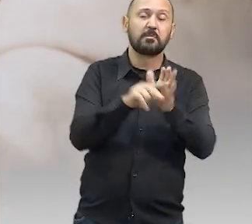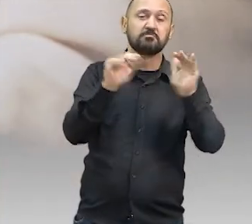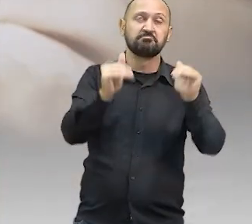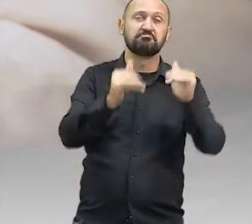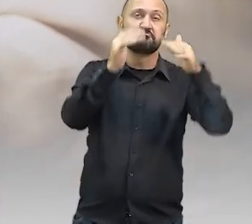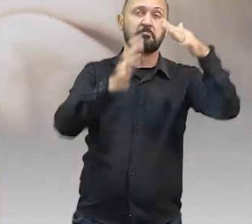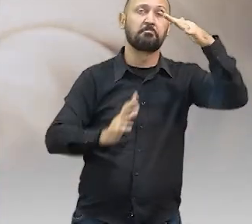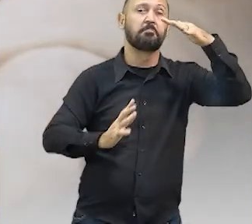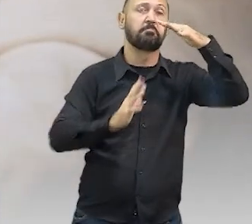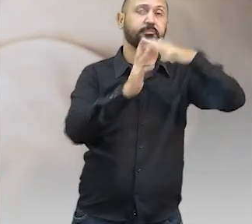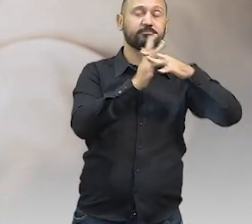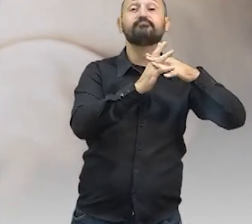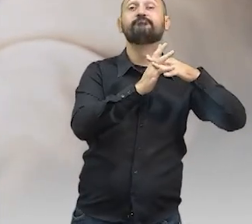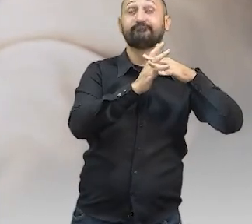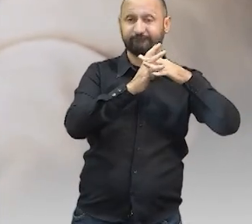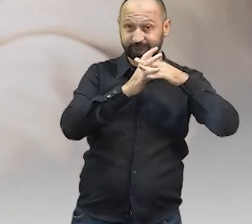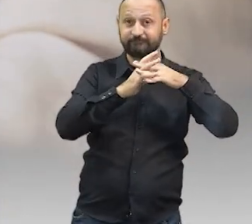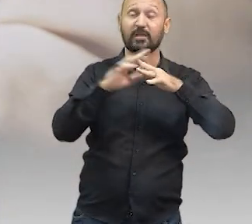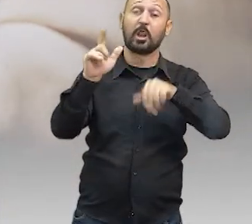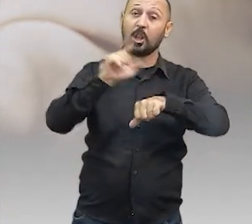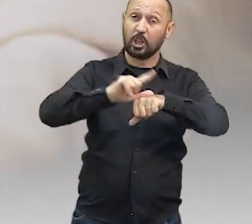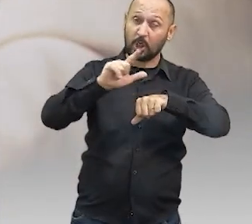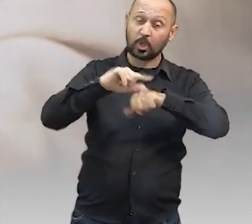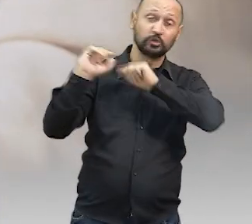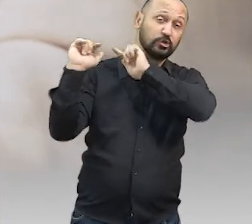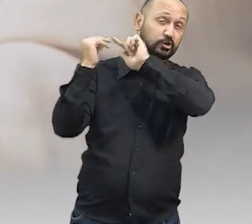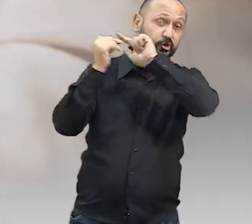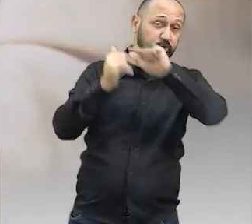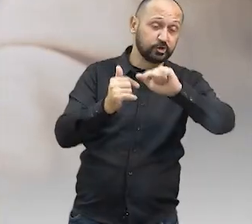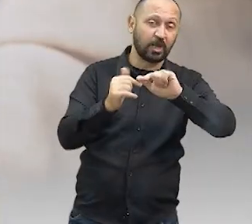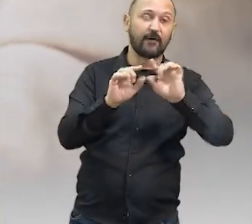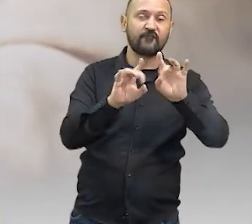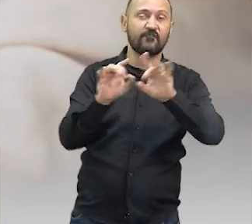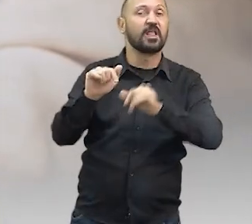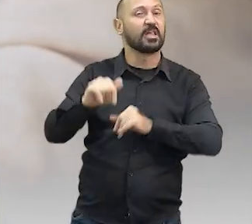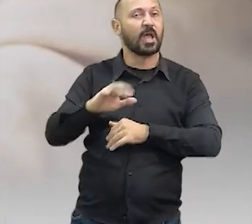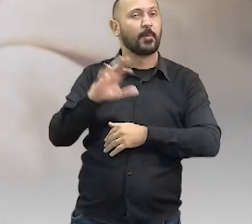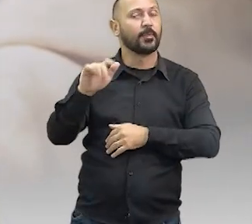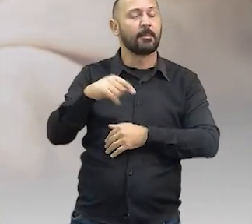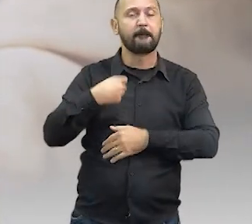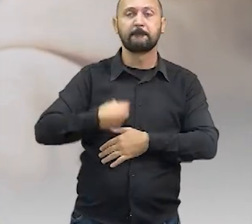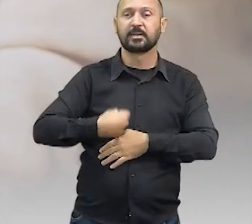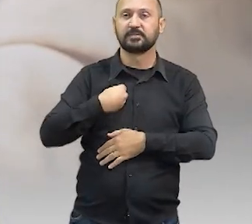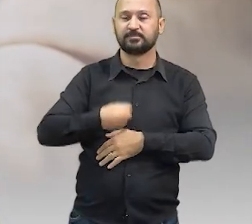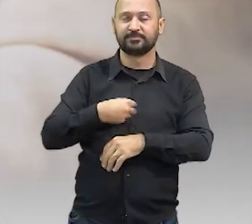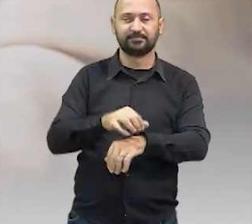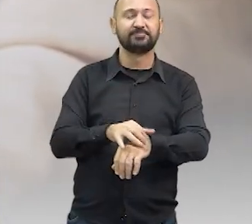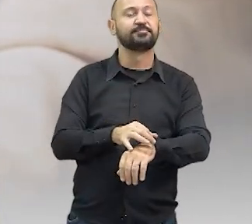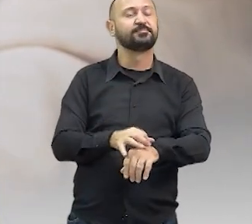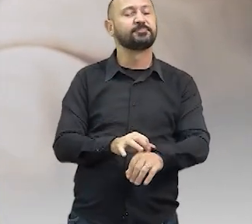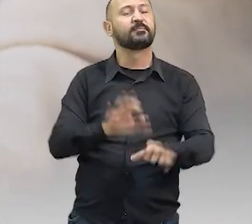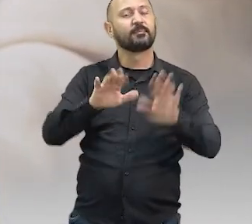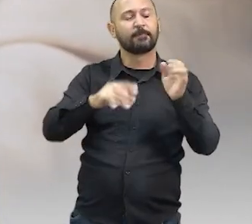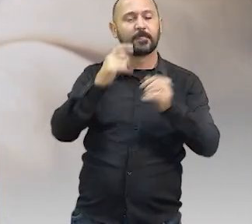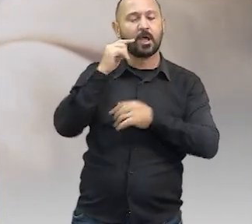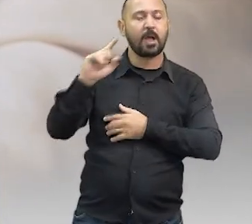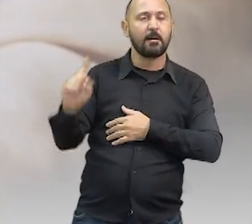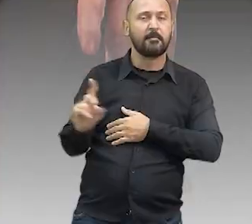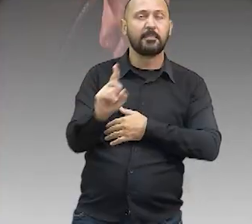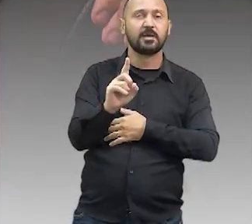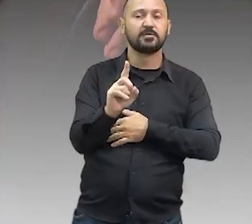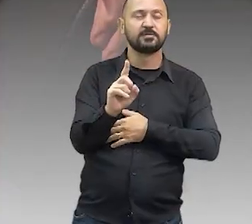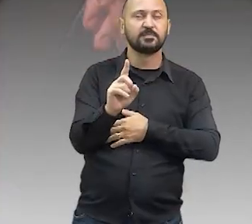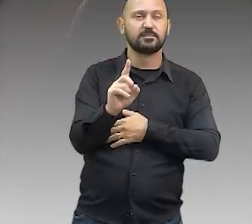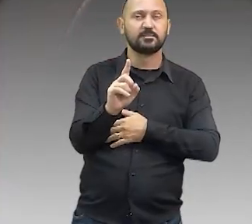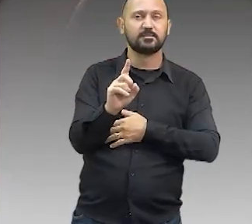lojas, tradicionais lojas do comércio de Campo Grande participavam. Aí, de repente, aparece uma pessoa de uma periferia, de uma vila.